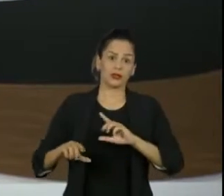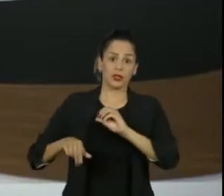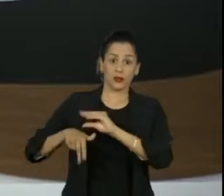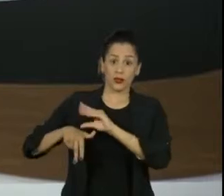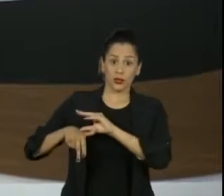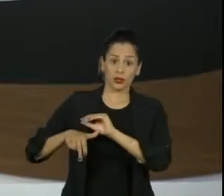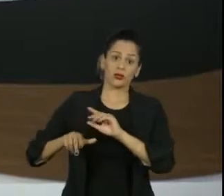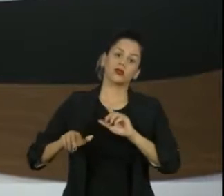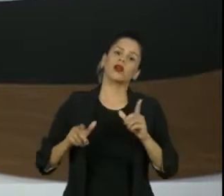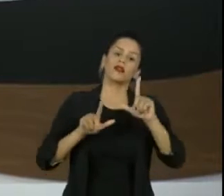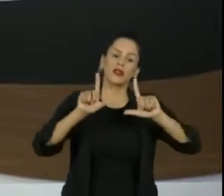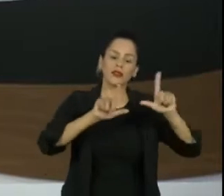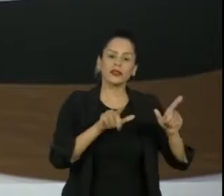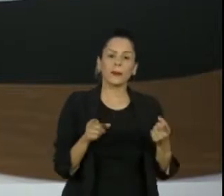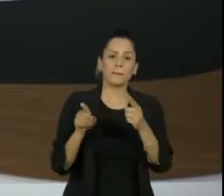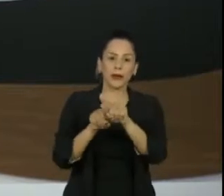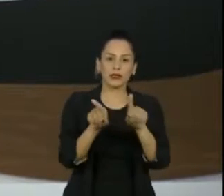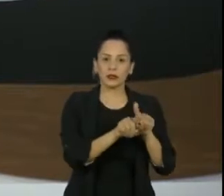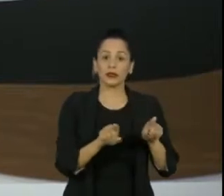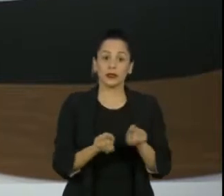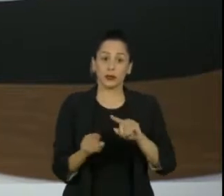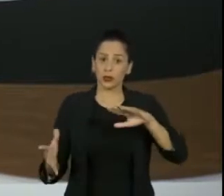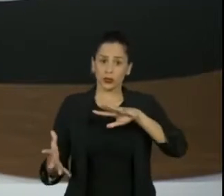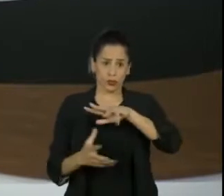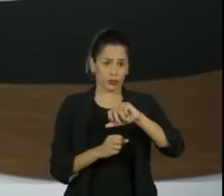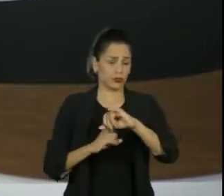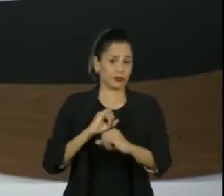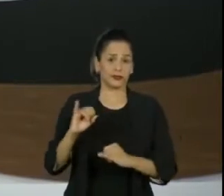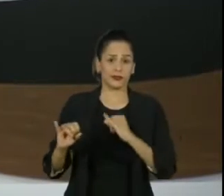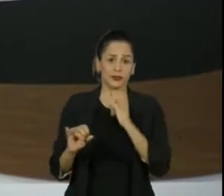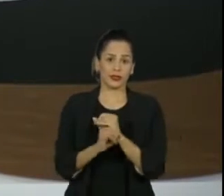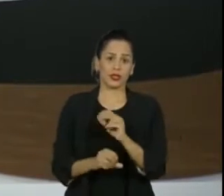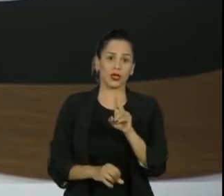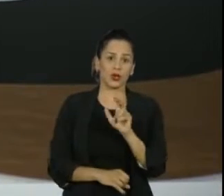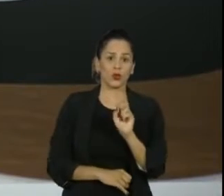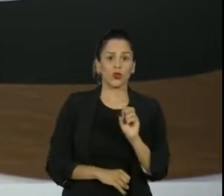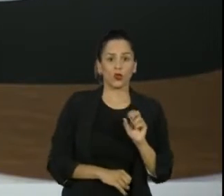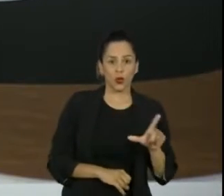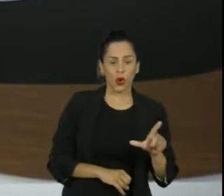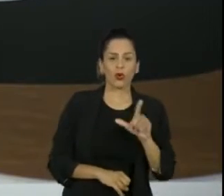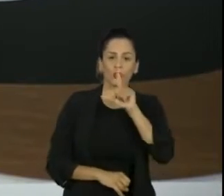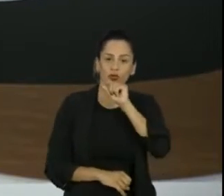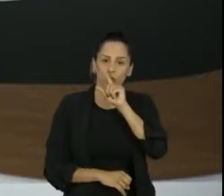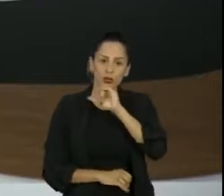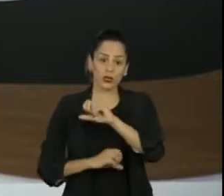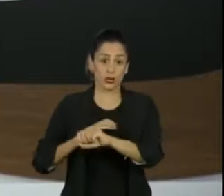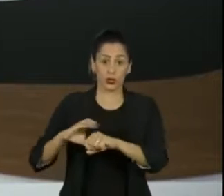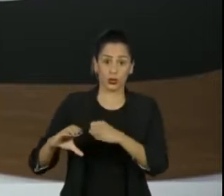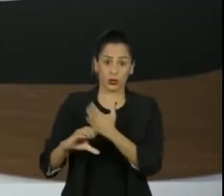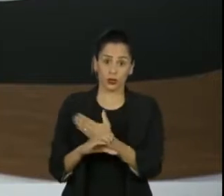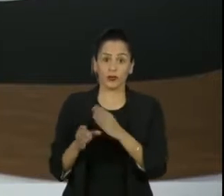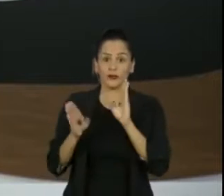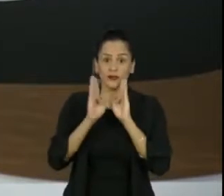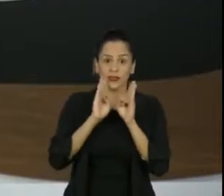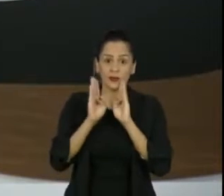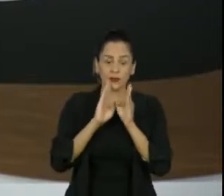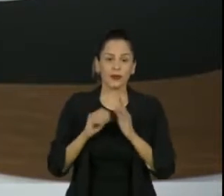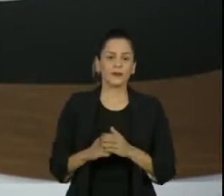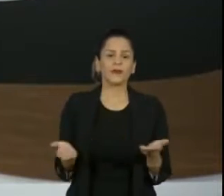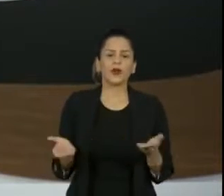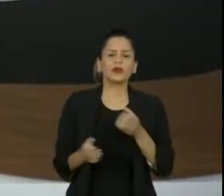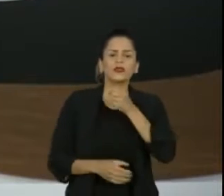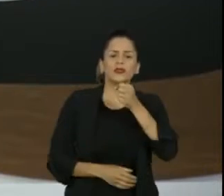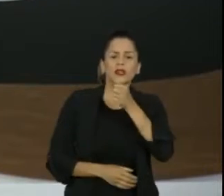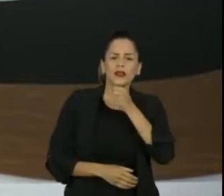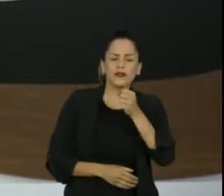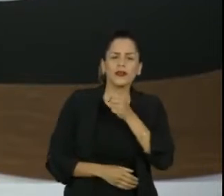e conectados ao mundo pelo UOL, pelo YouTube, Twitter e Facebook. O nosso entrevistado desta noite